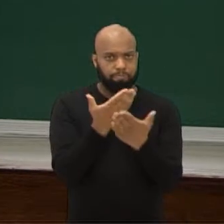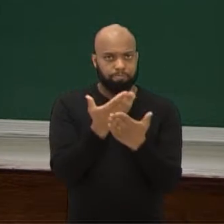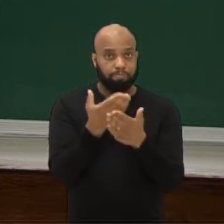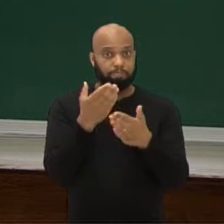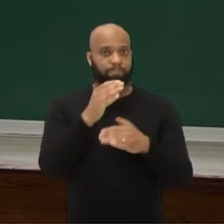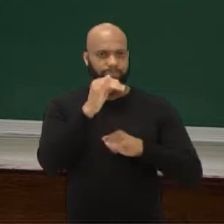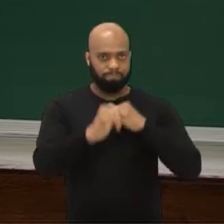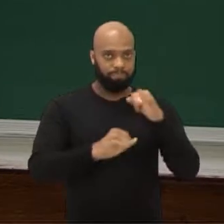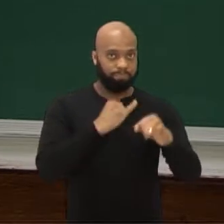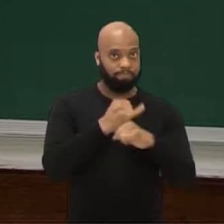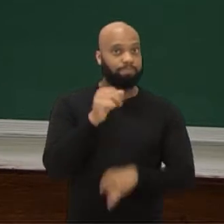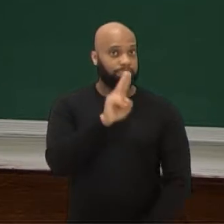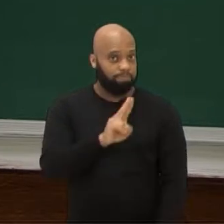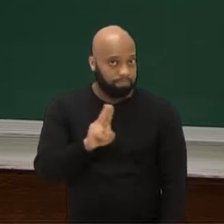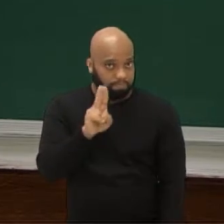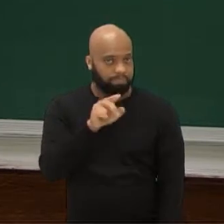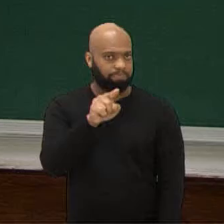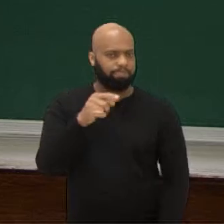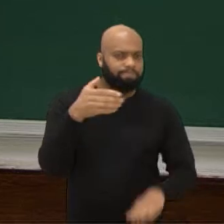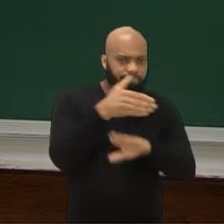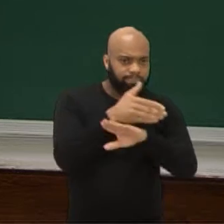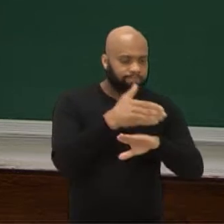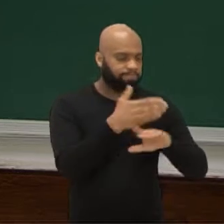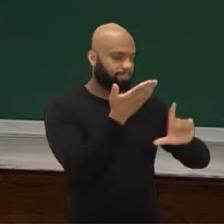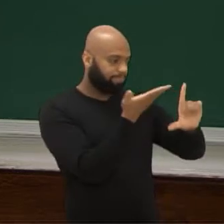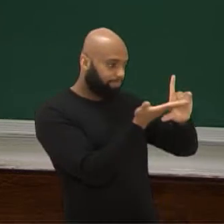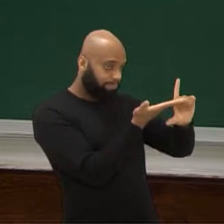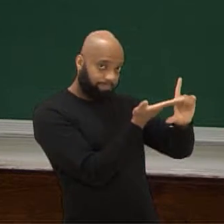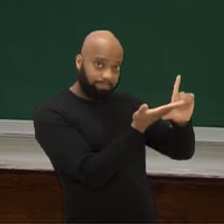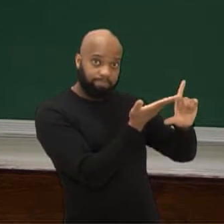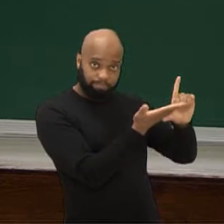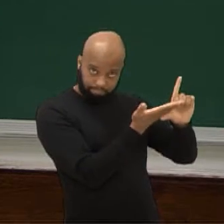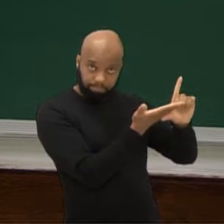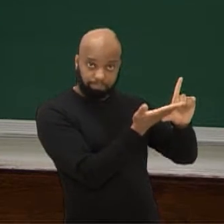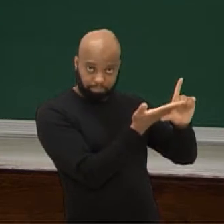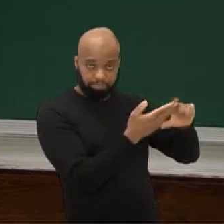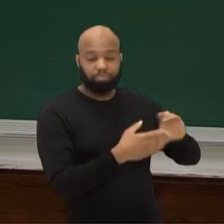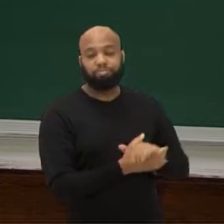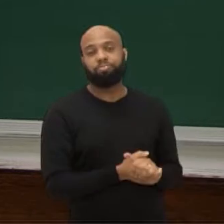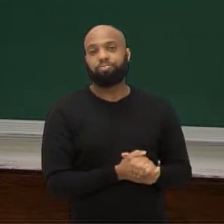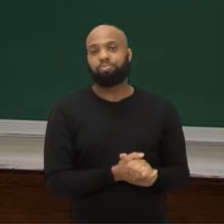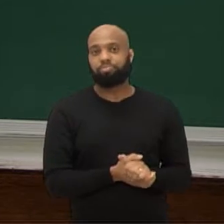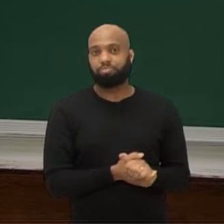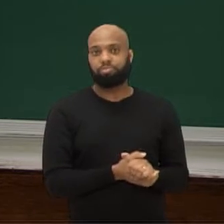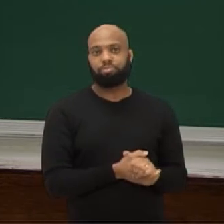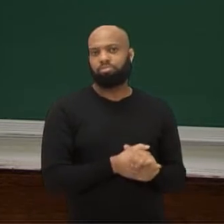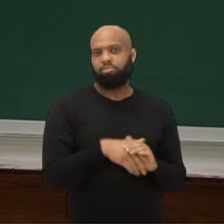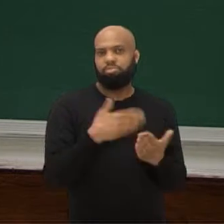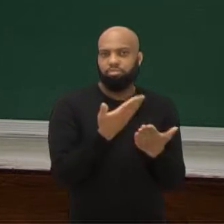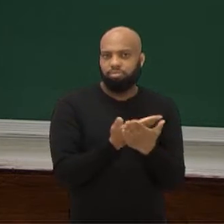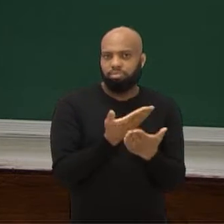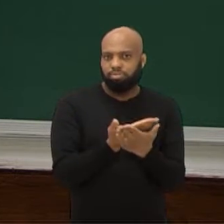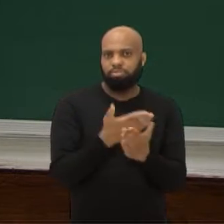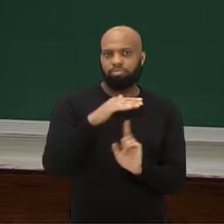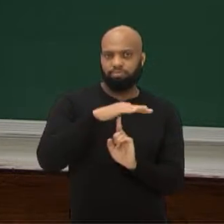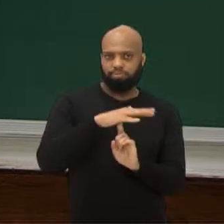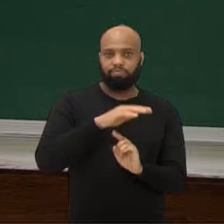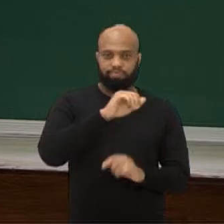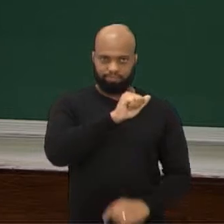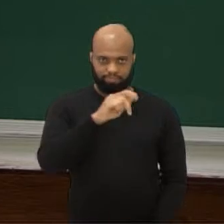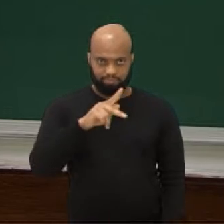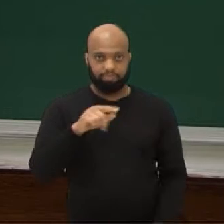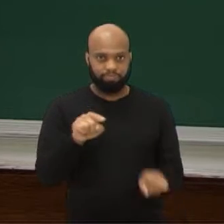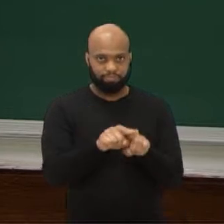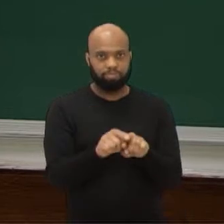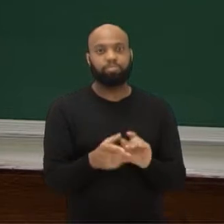pela internet, você que está acessando o aplicativo Google Classroom, Aula Paraná, o que você precisa